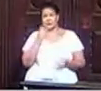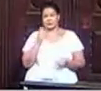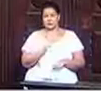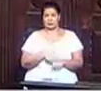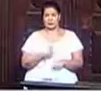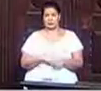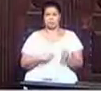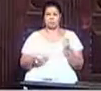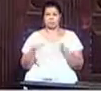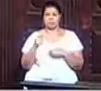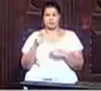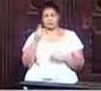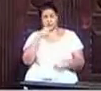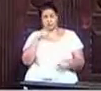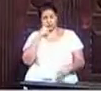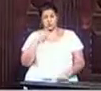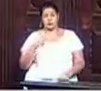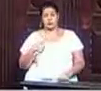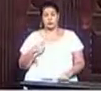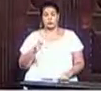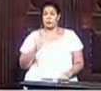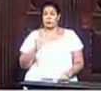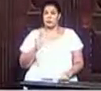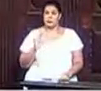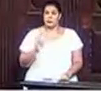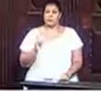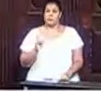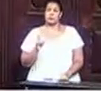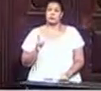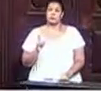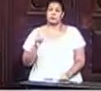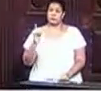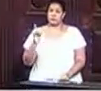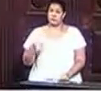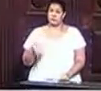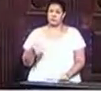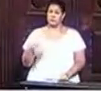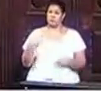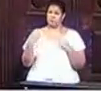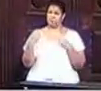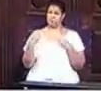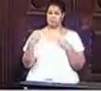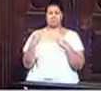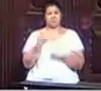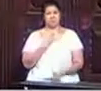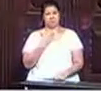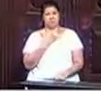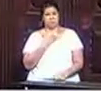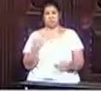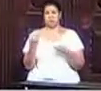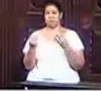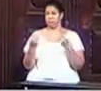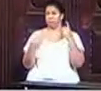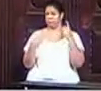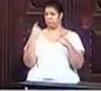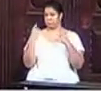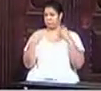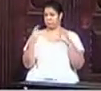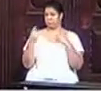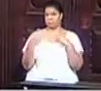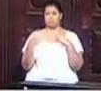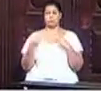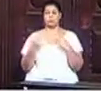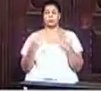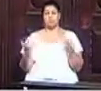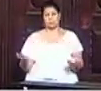sido draconiano, mas não. Trata como se fosse uma grande parceira, como se estivesse muito preocupada com o interesse público, que não é